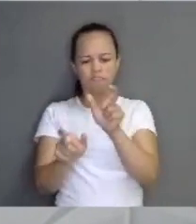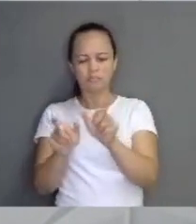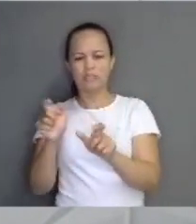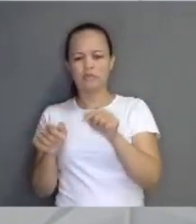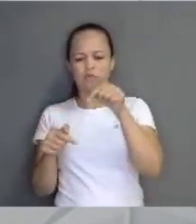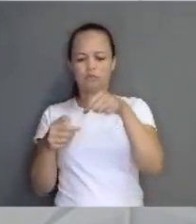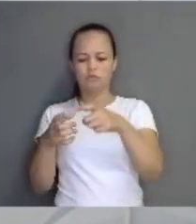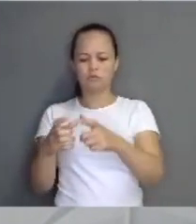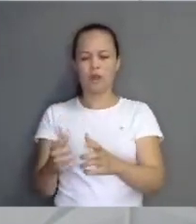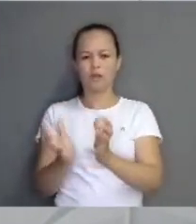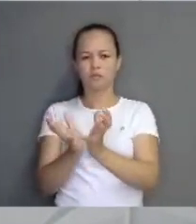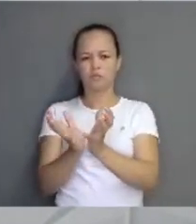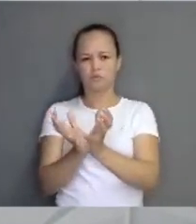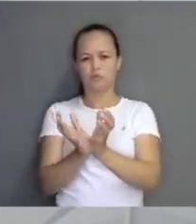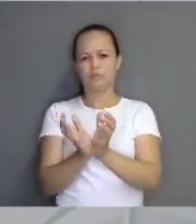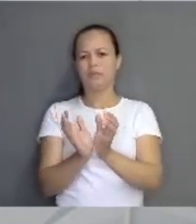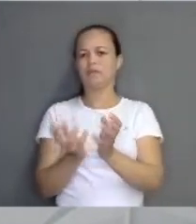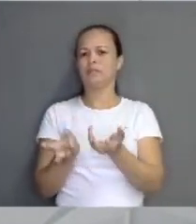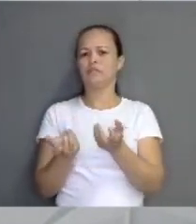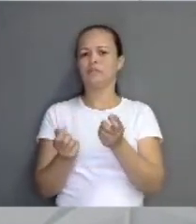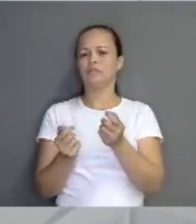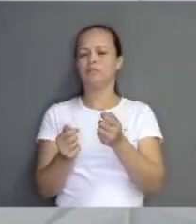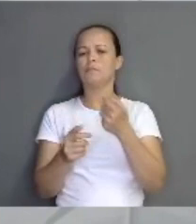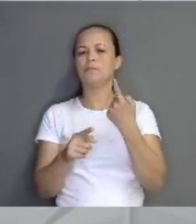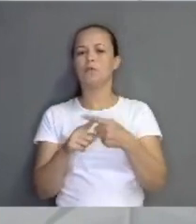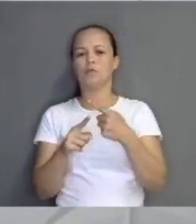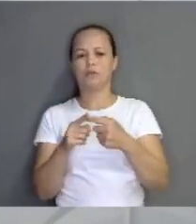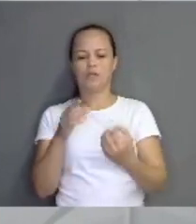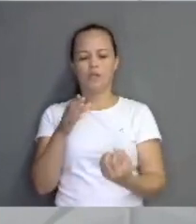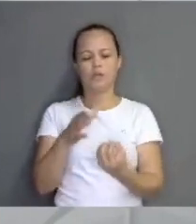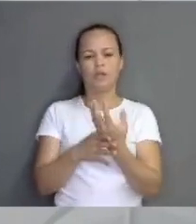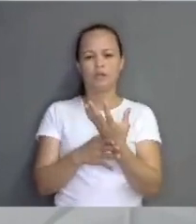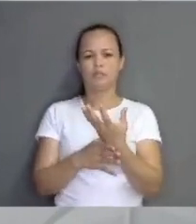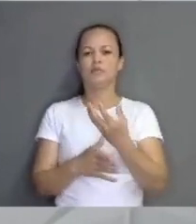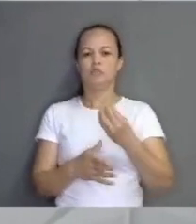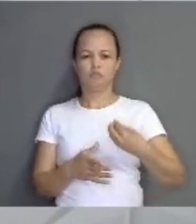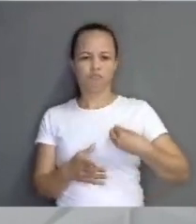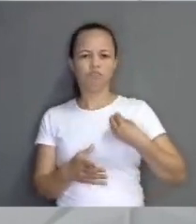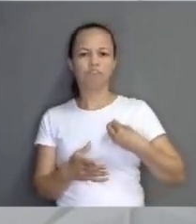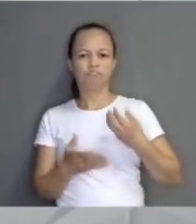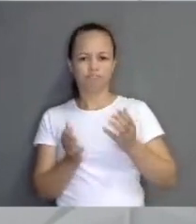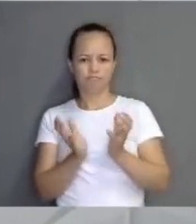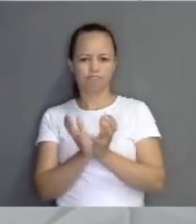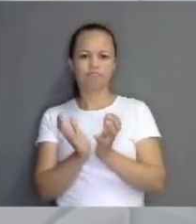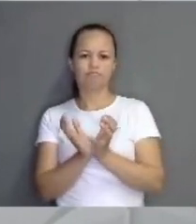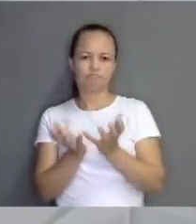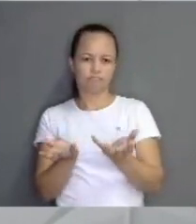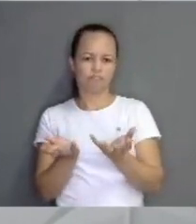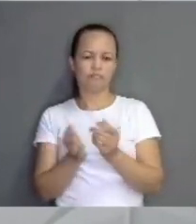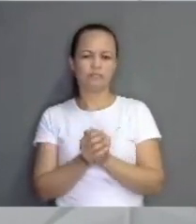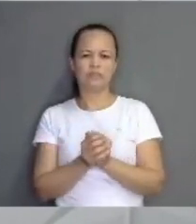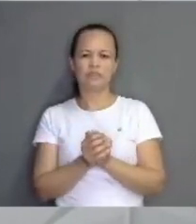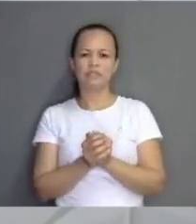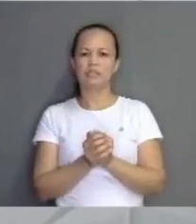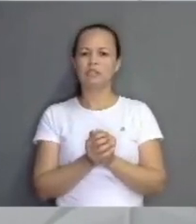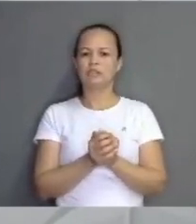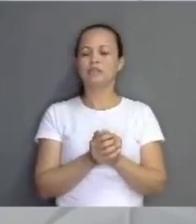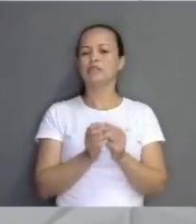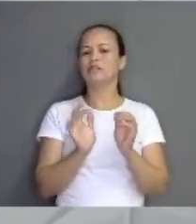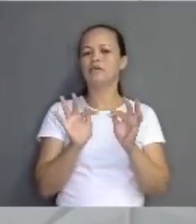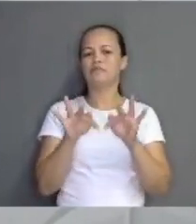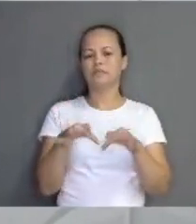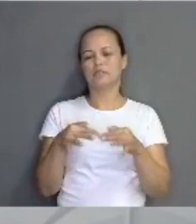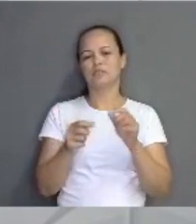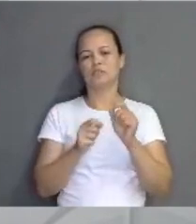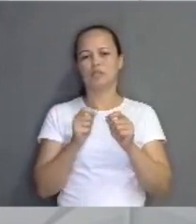a definir o porquê que cada grupo existe, certo? E essa definição se dá por meio de alguma